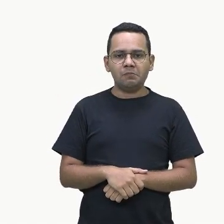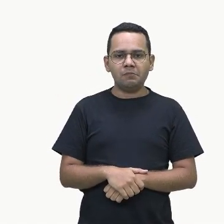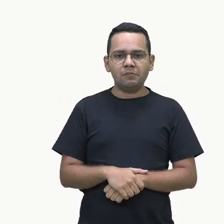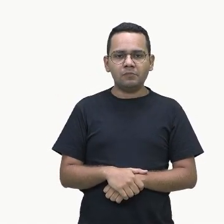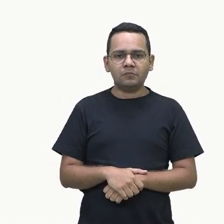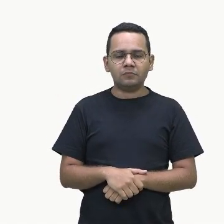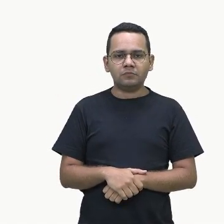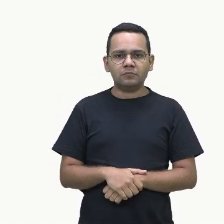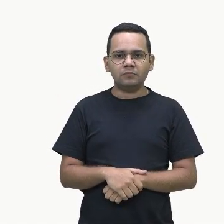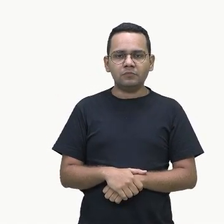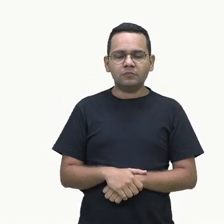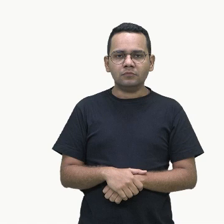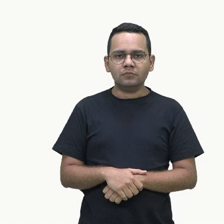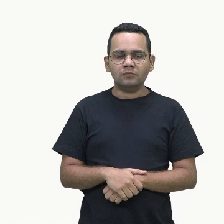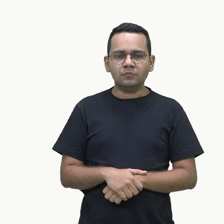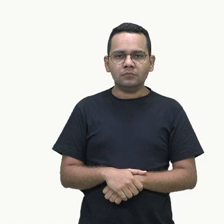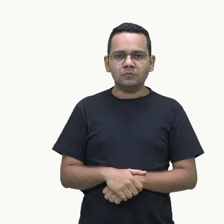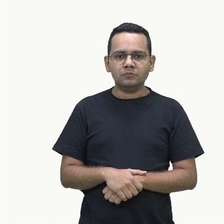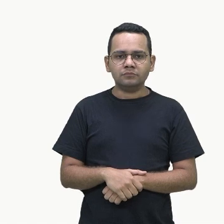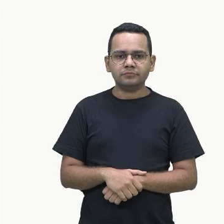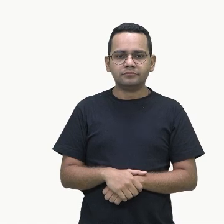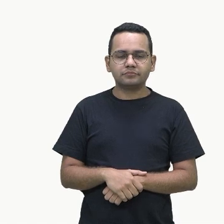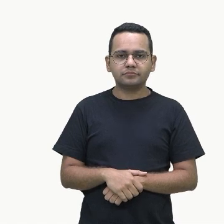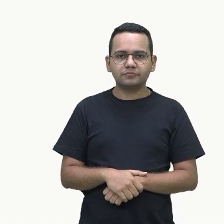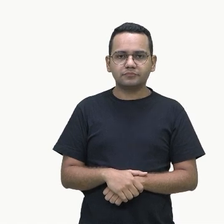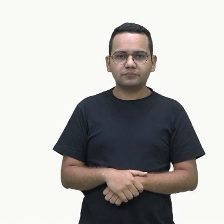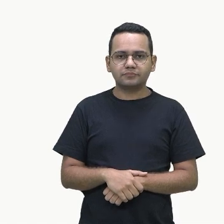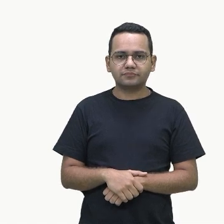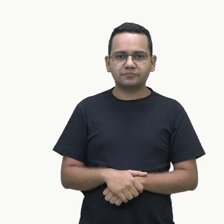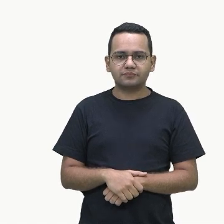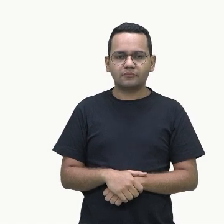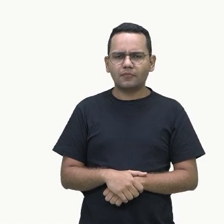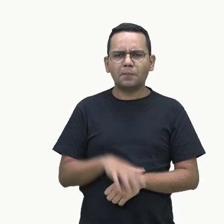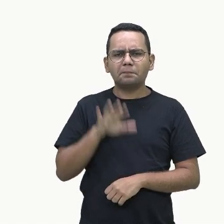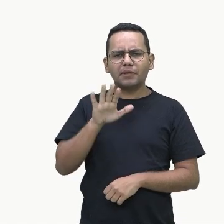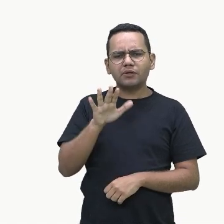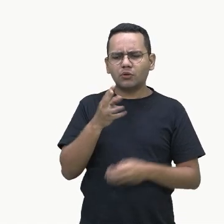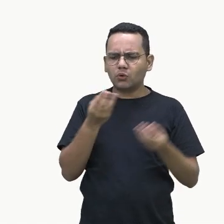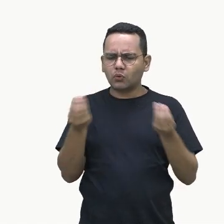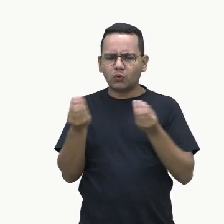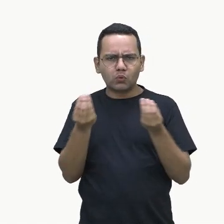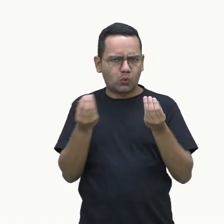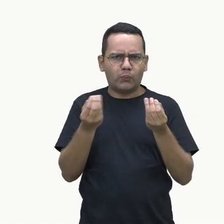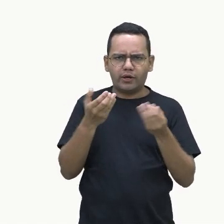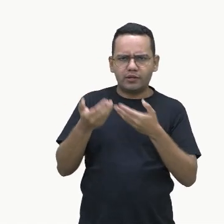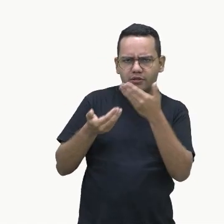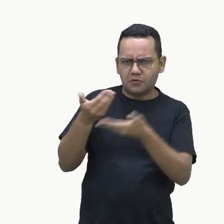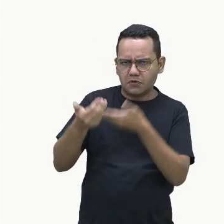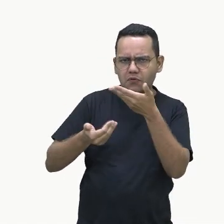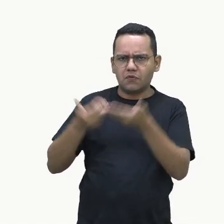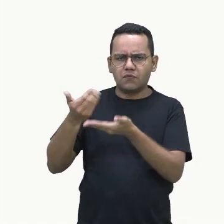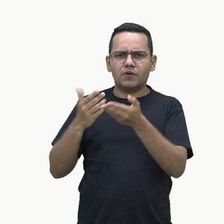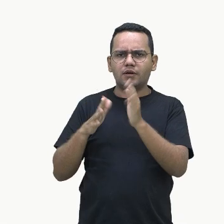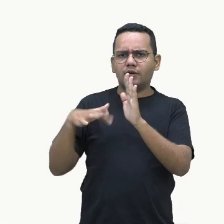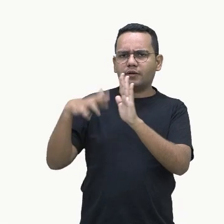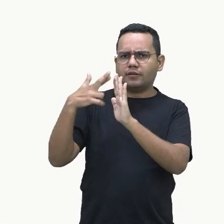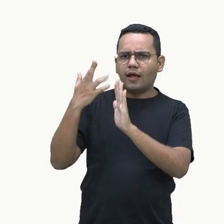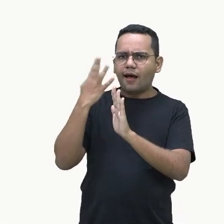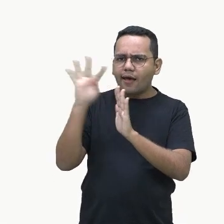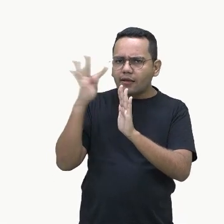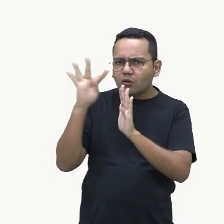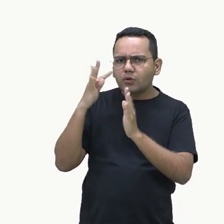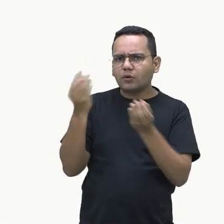Certo? Agora, como é que funciona o nosso Teorema de Pitágoras?